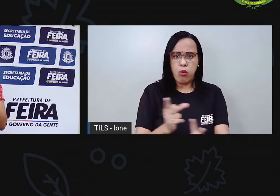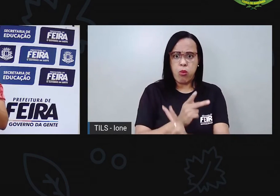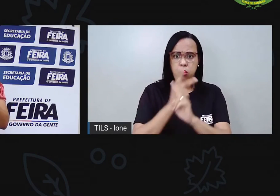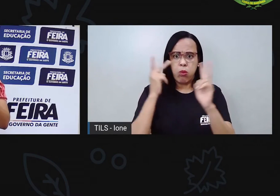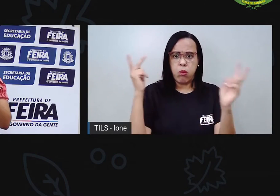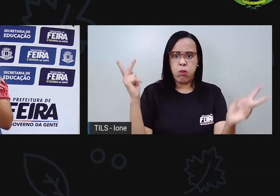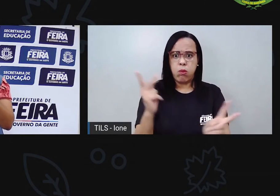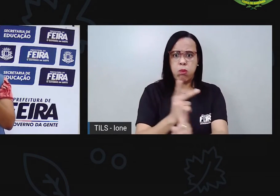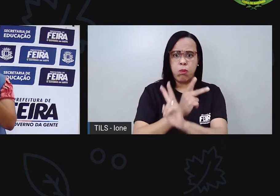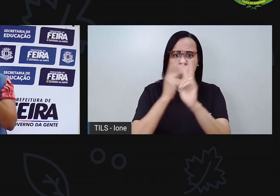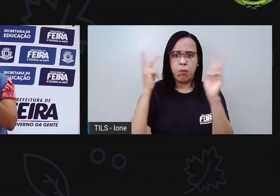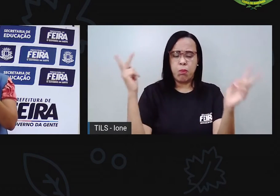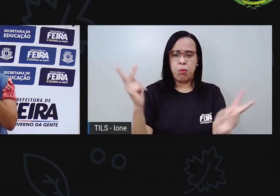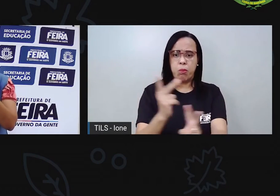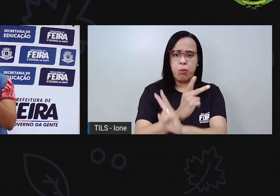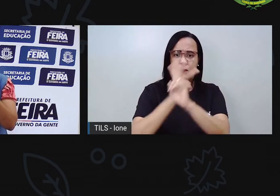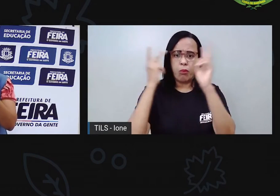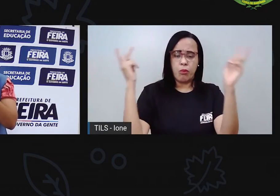ventos